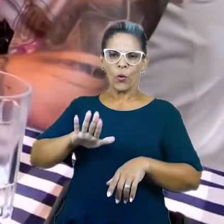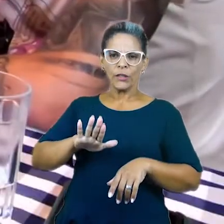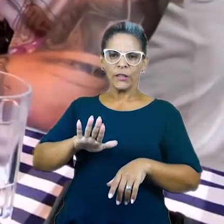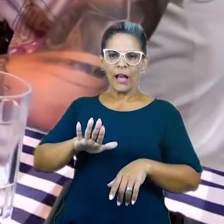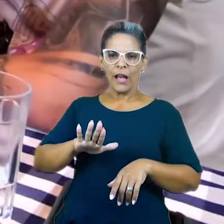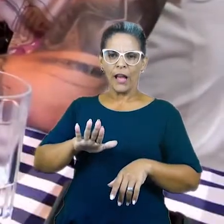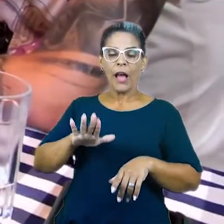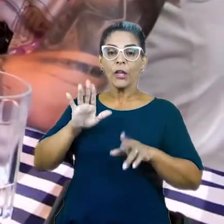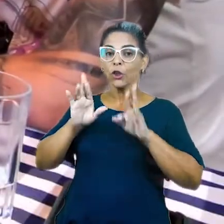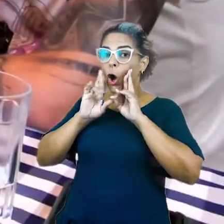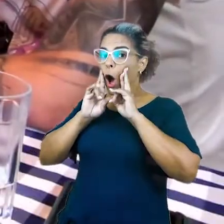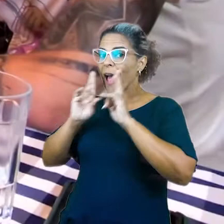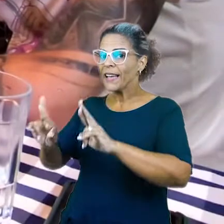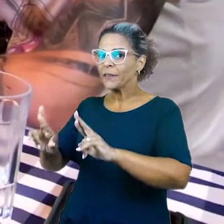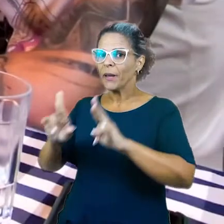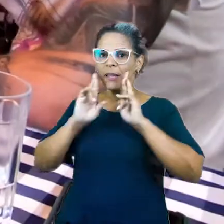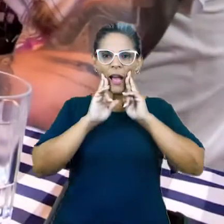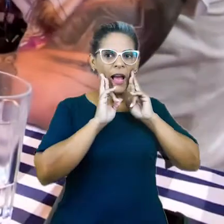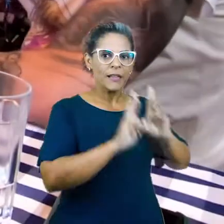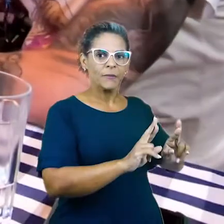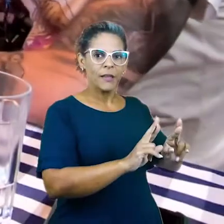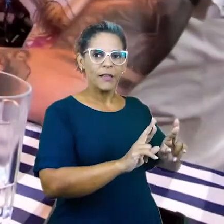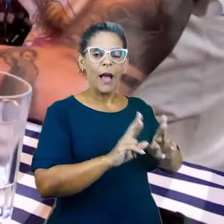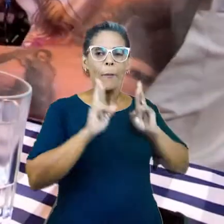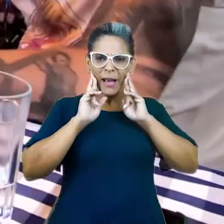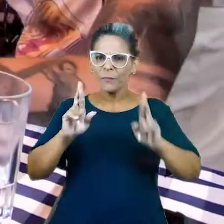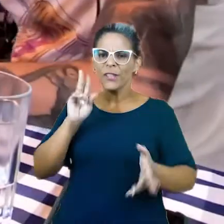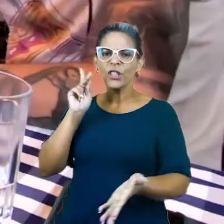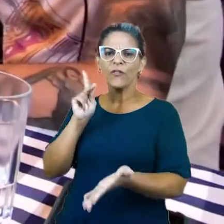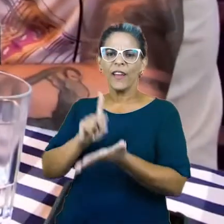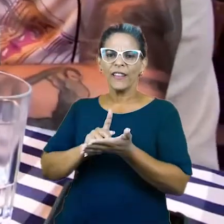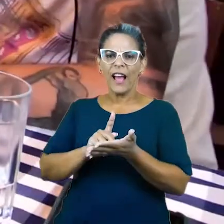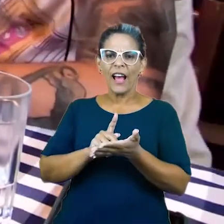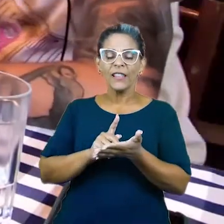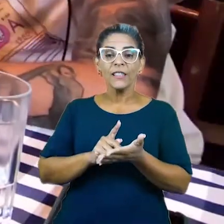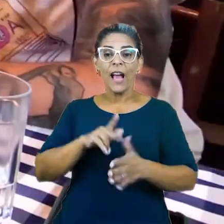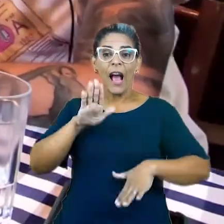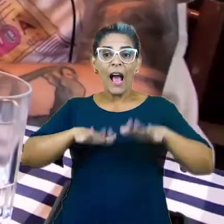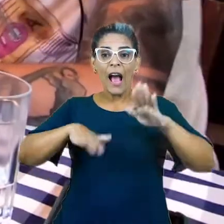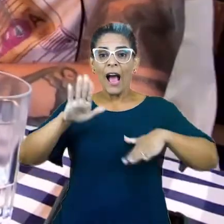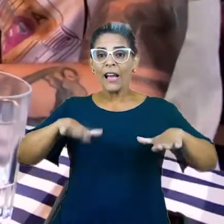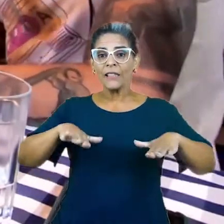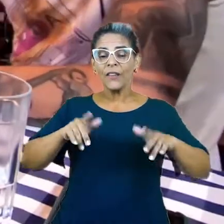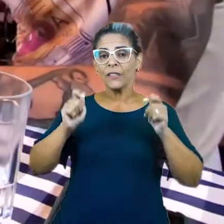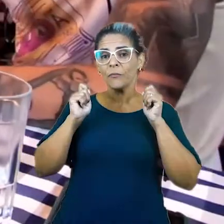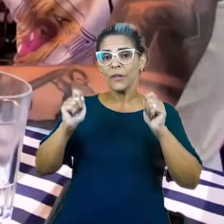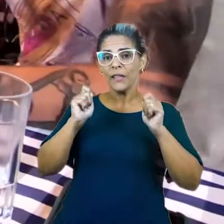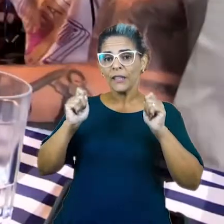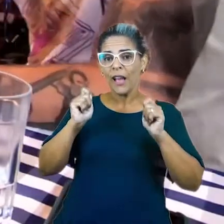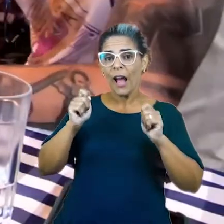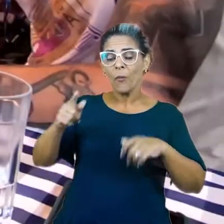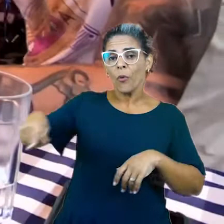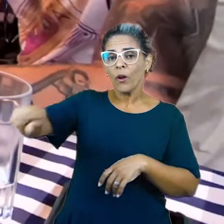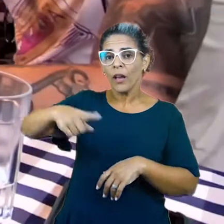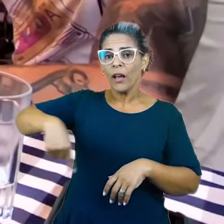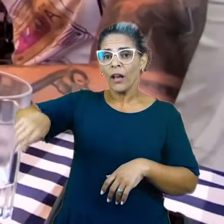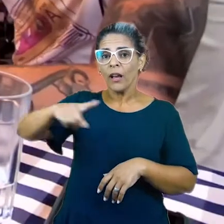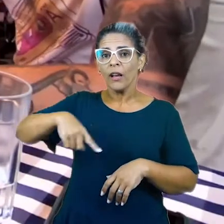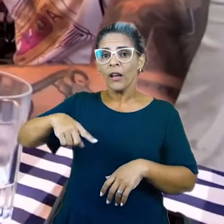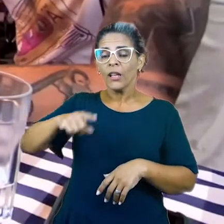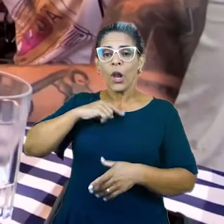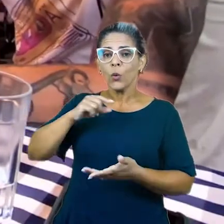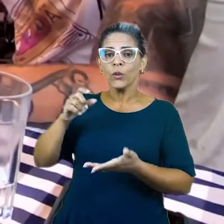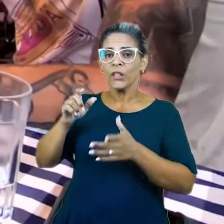respeitar. Respeitar de verdade. Respeitar a ponto de, se for preciso, militar para que uma casa dessa